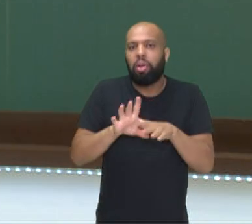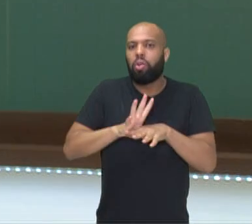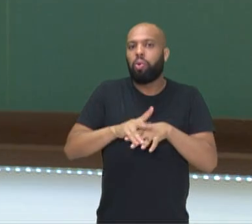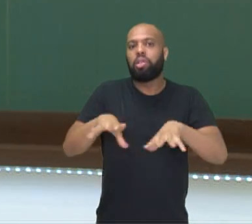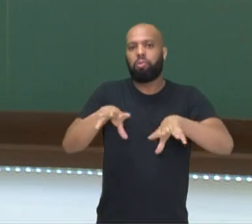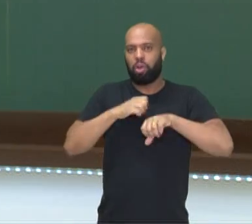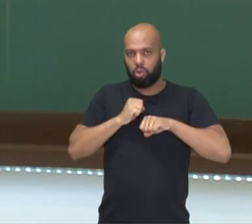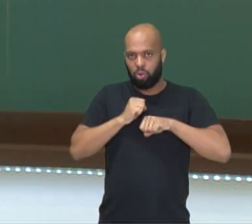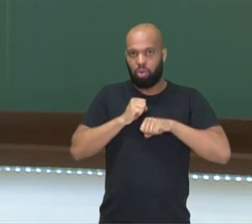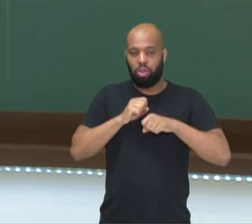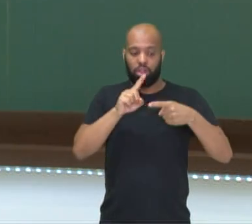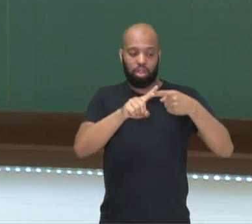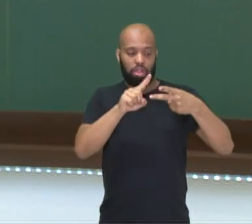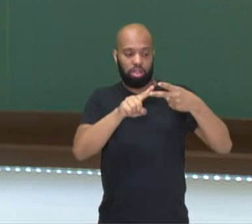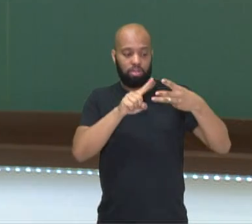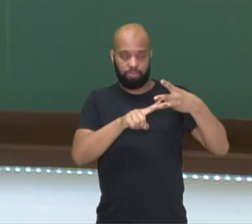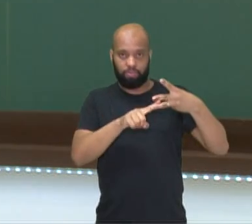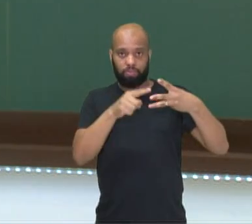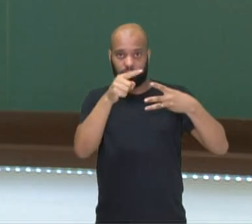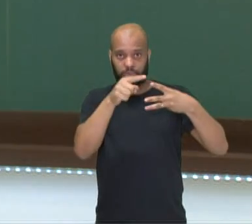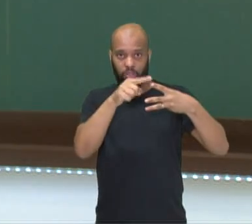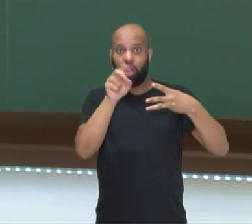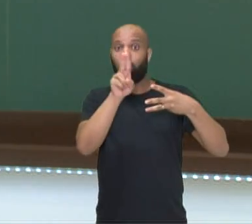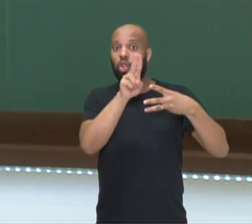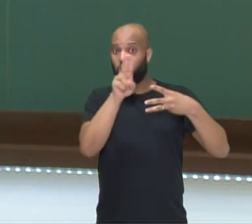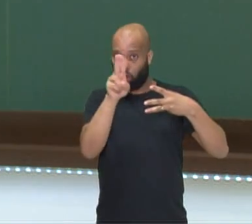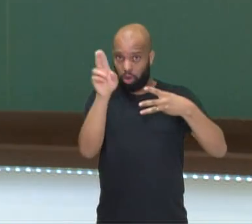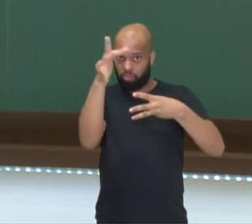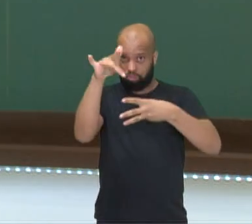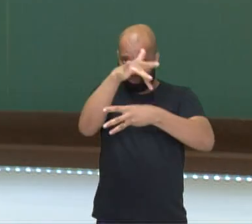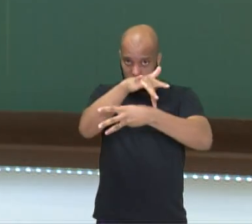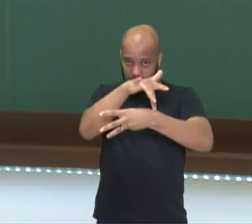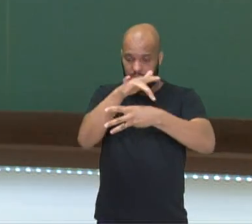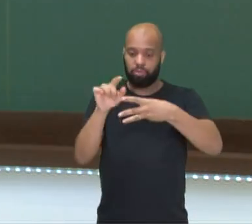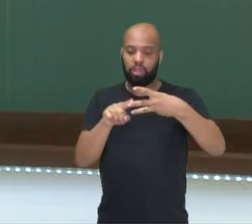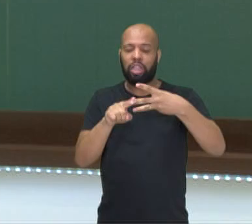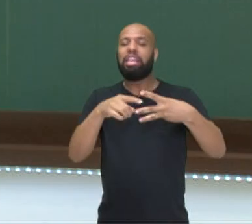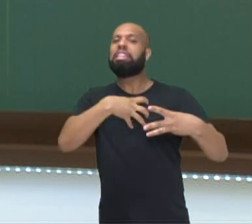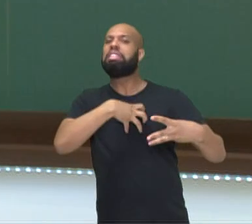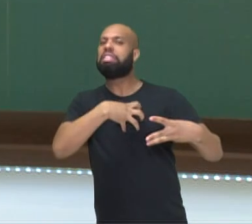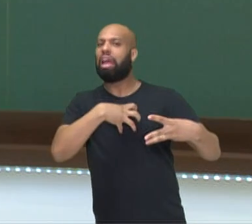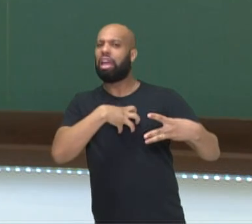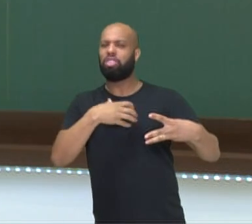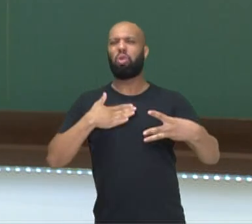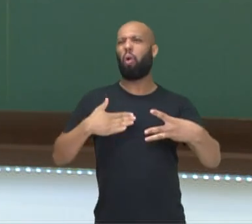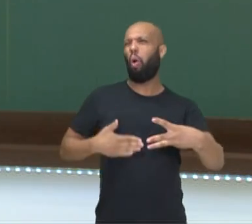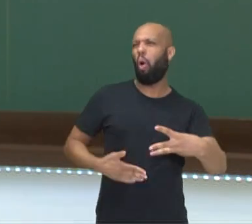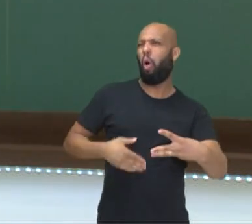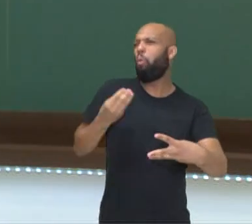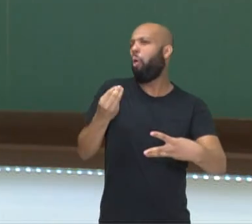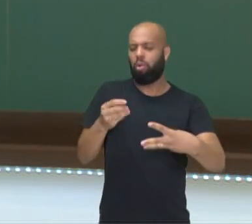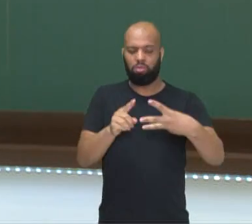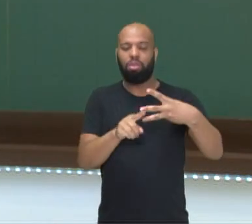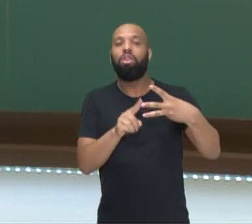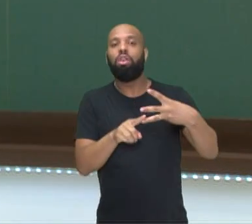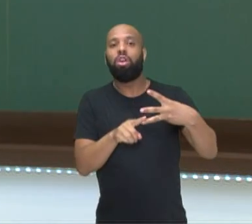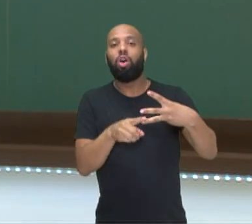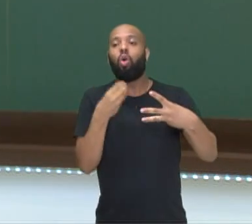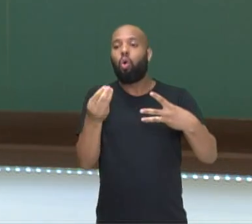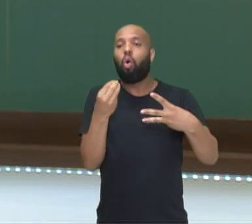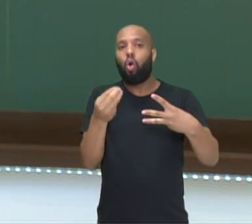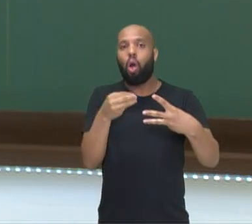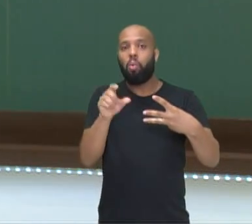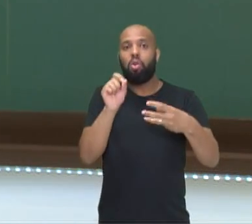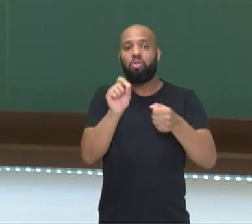percebam que ele quer 3 coisas nessa atividade: quem causa, os sintomas quando a pessoa está doente e como nós